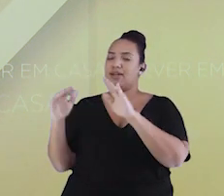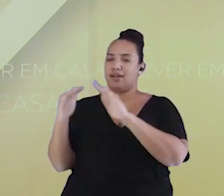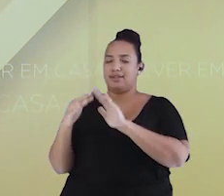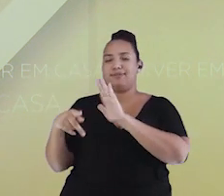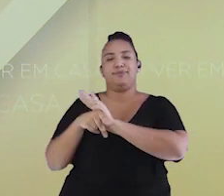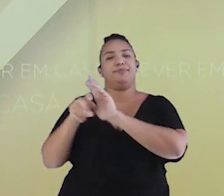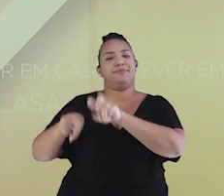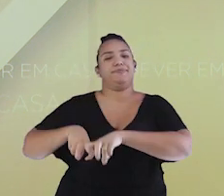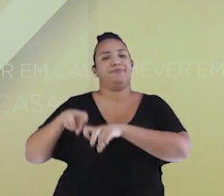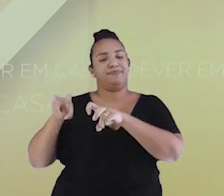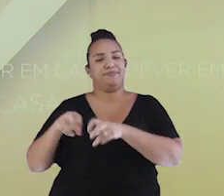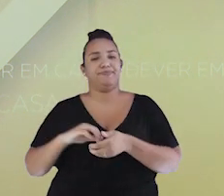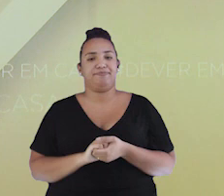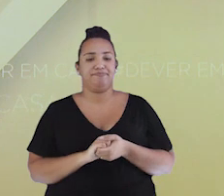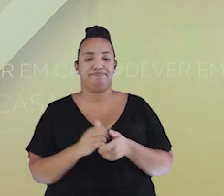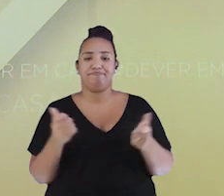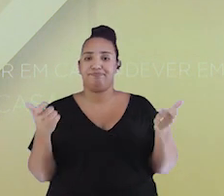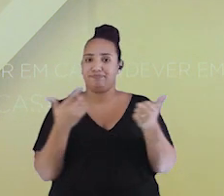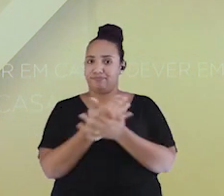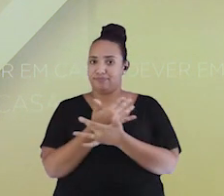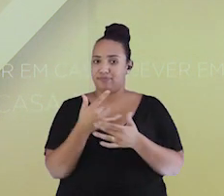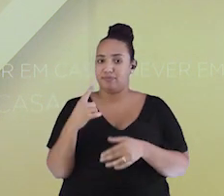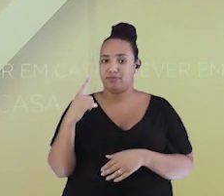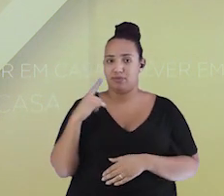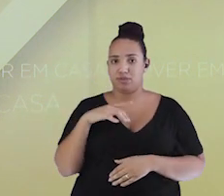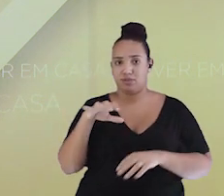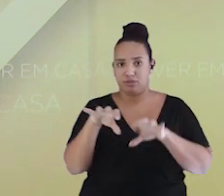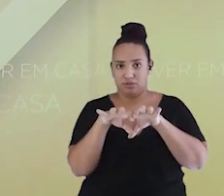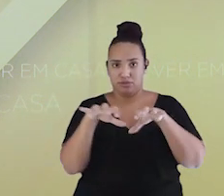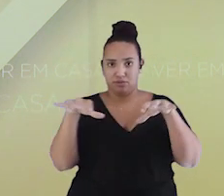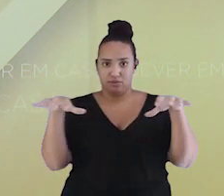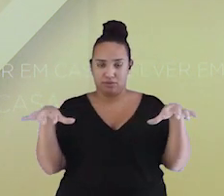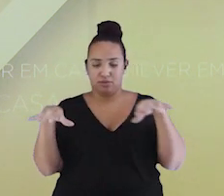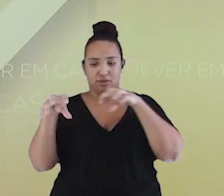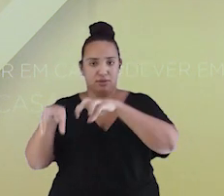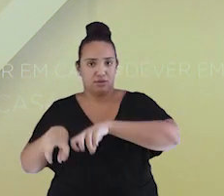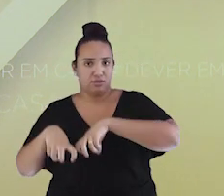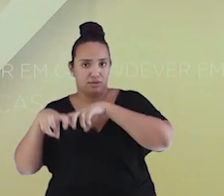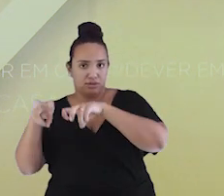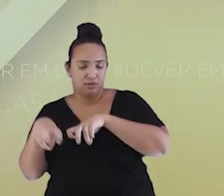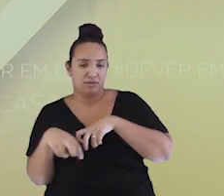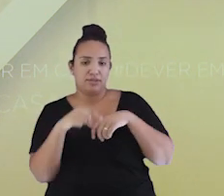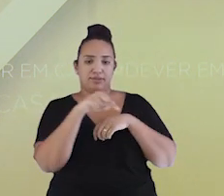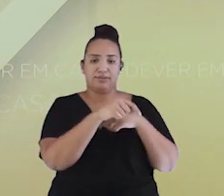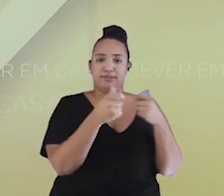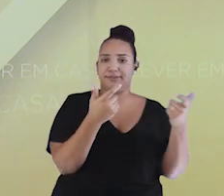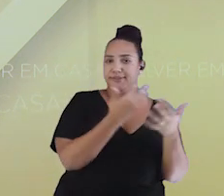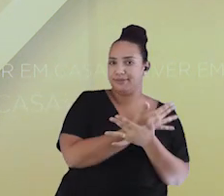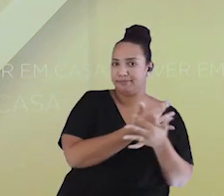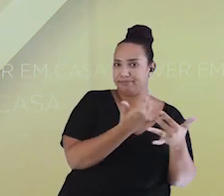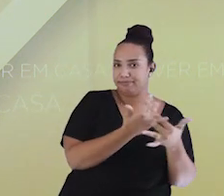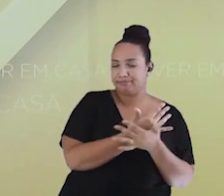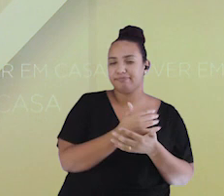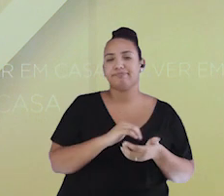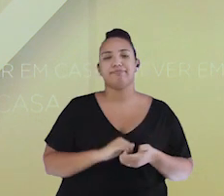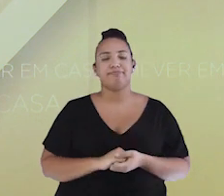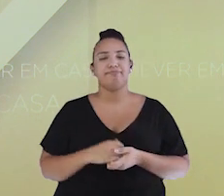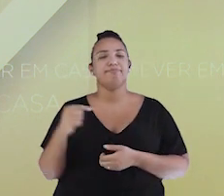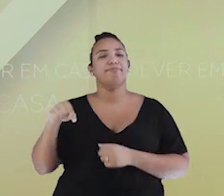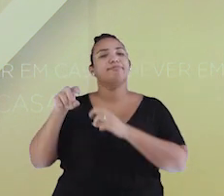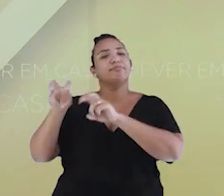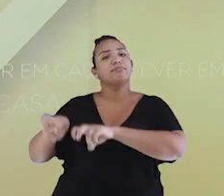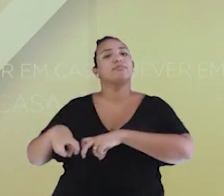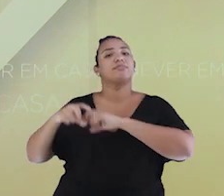animais. A cidade era dividida em duas grandes zonas, a agrícola e a urbana.